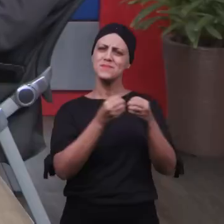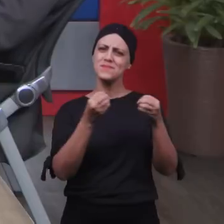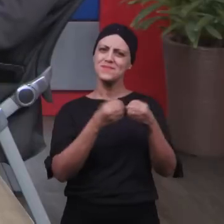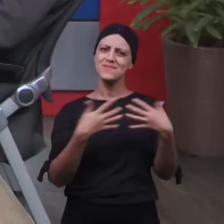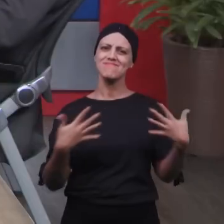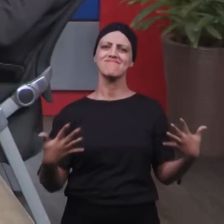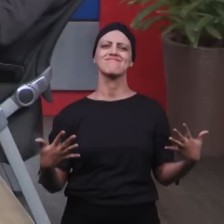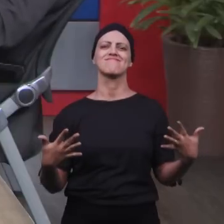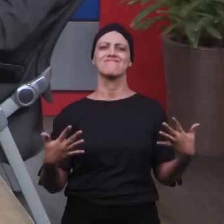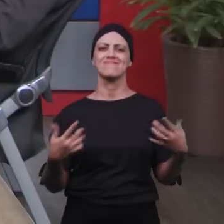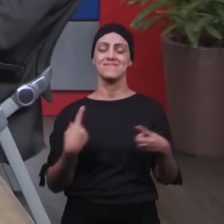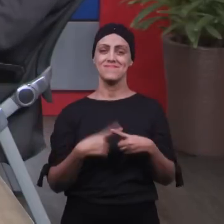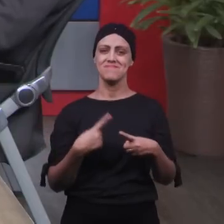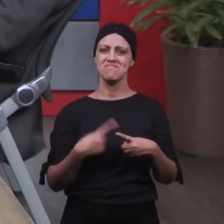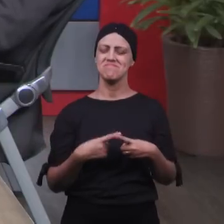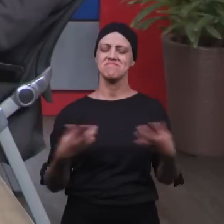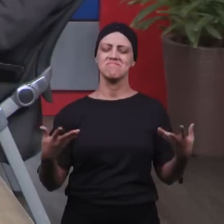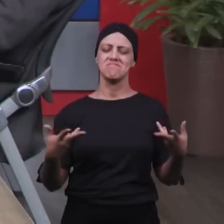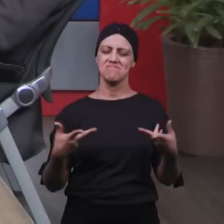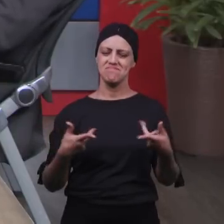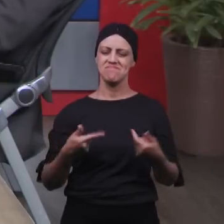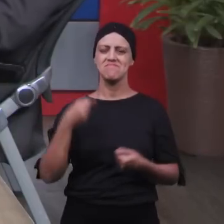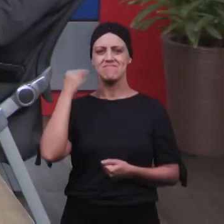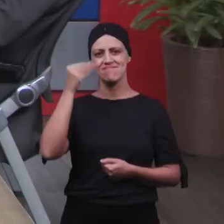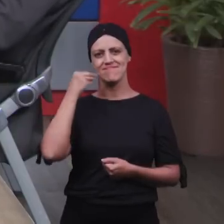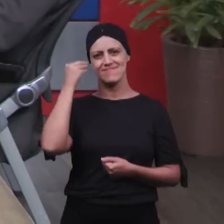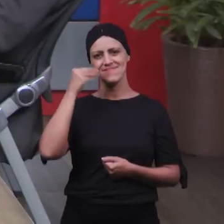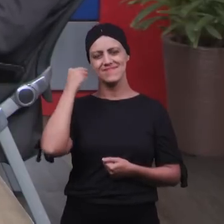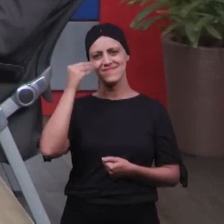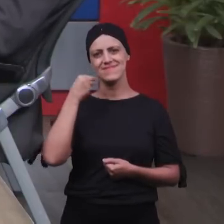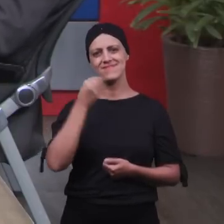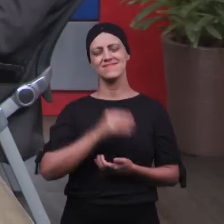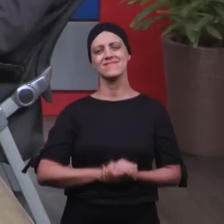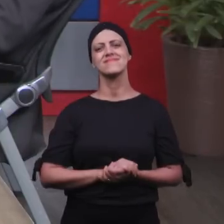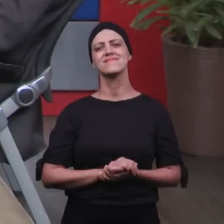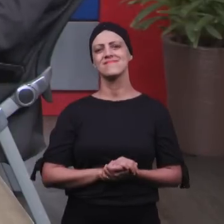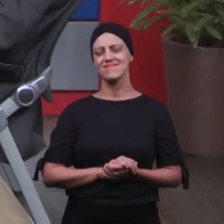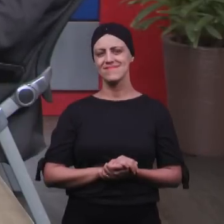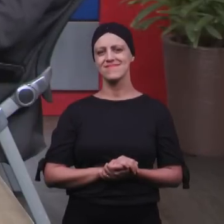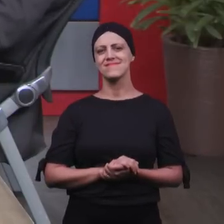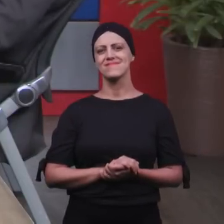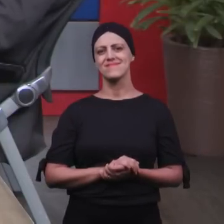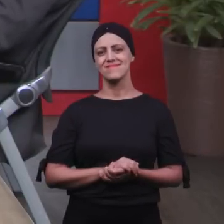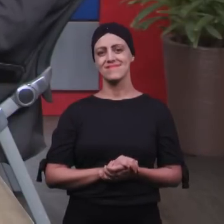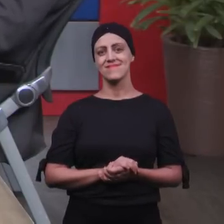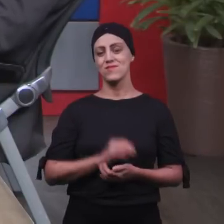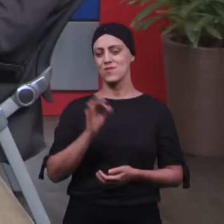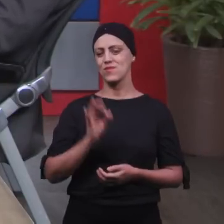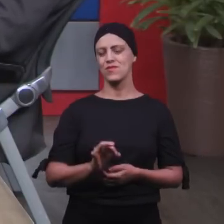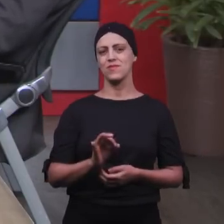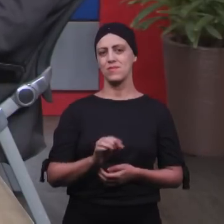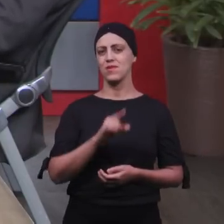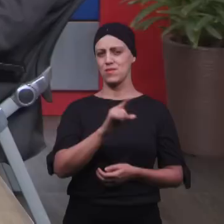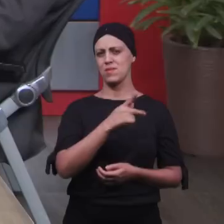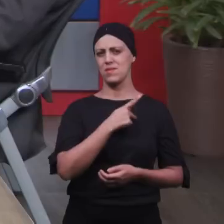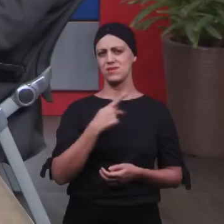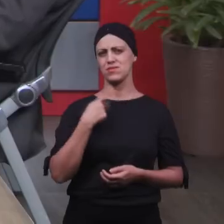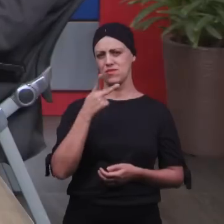foi uma experiência maravilhosa, mas então confirmando, né, a colocação do pastor por